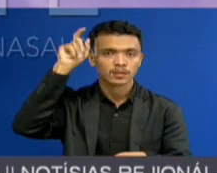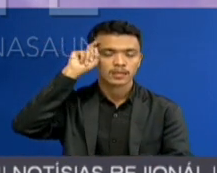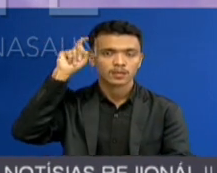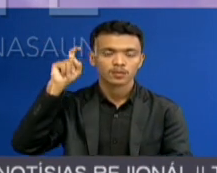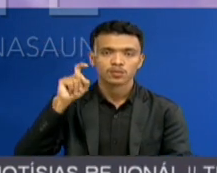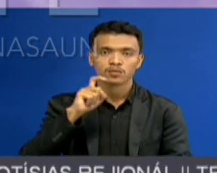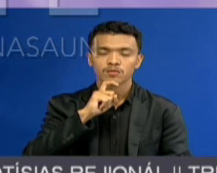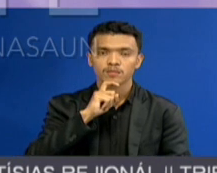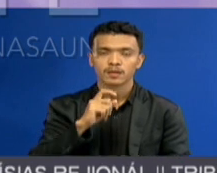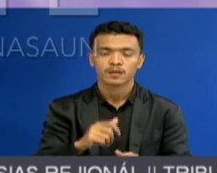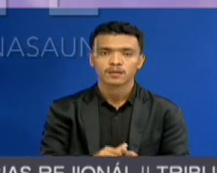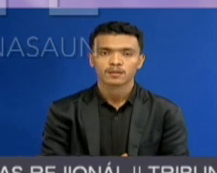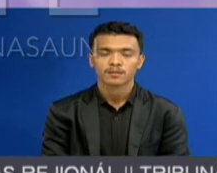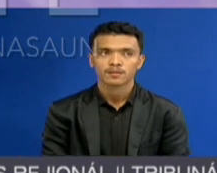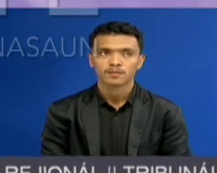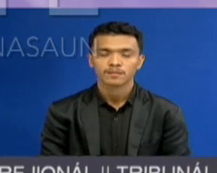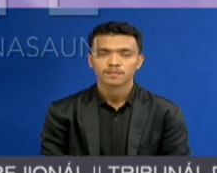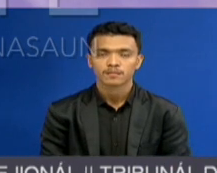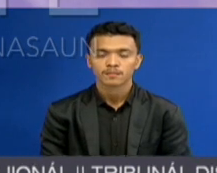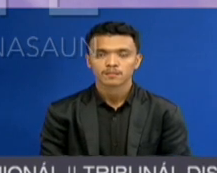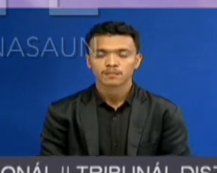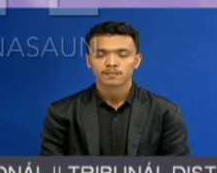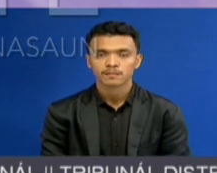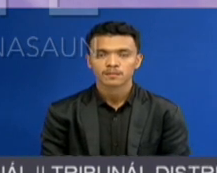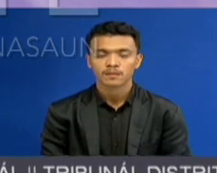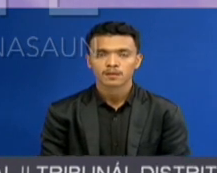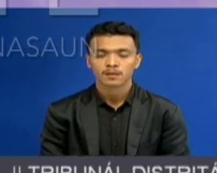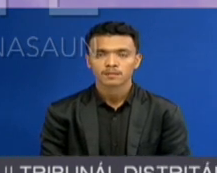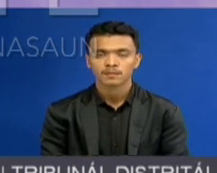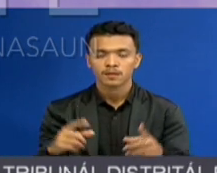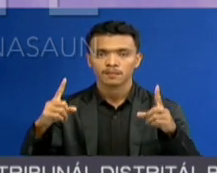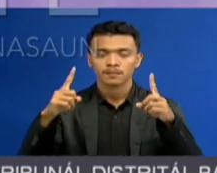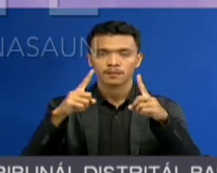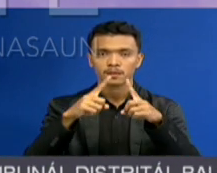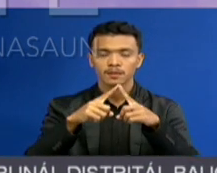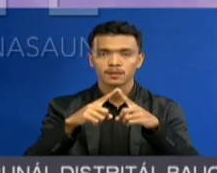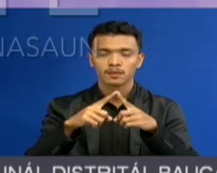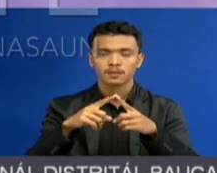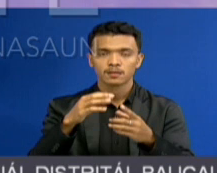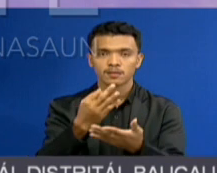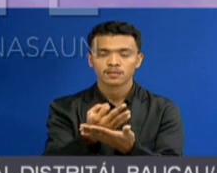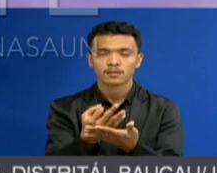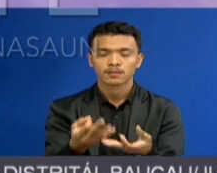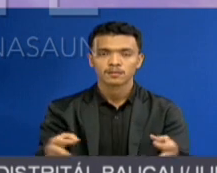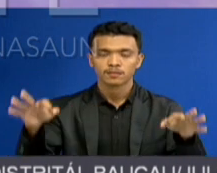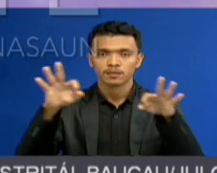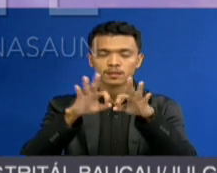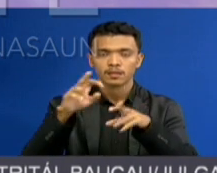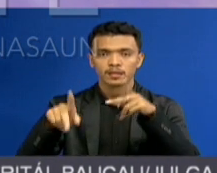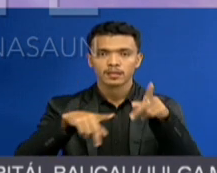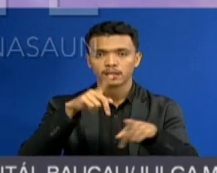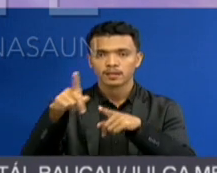Xanano Guzmão e na ba mos até na cata investimento ba e a capital humano é importante temos é uma